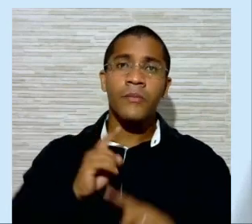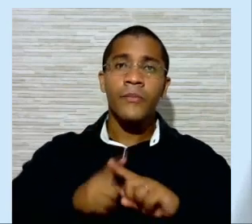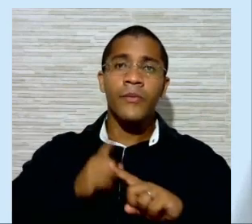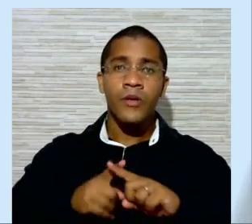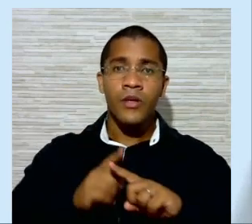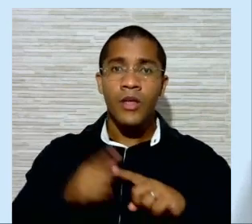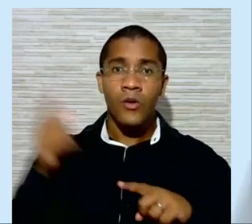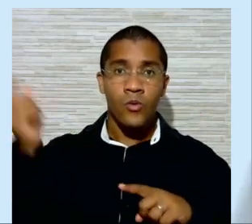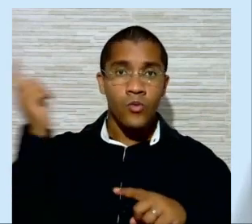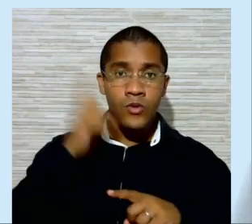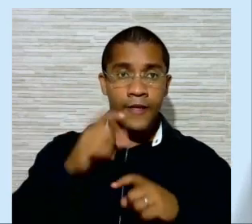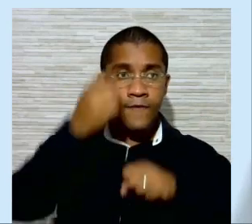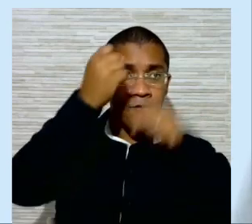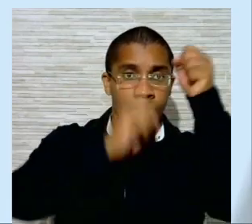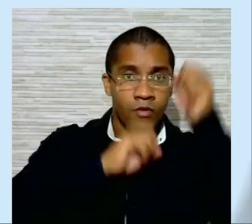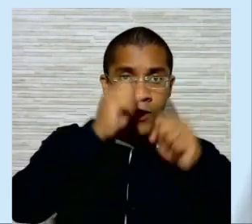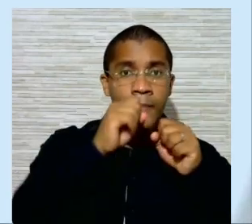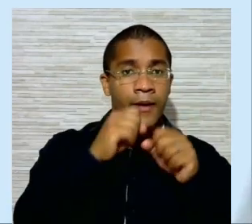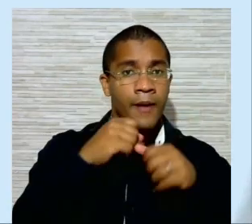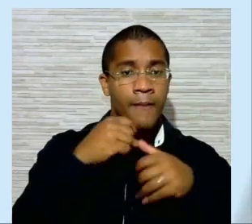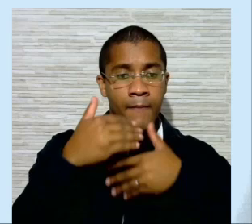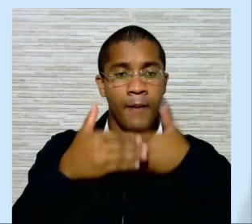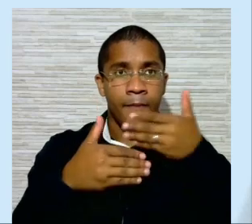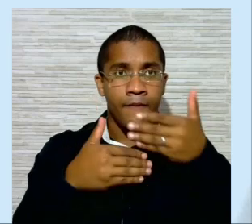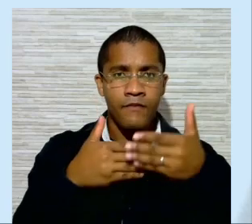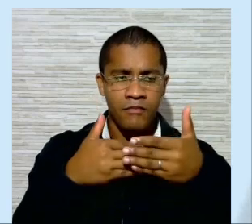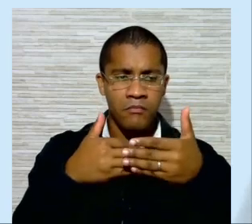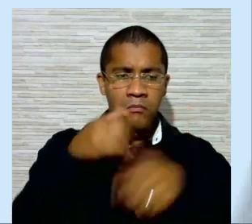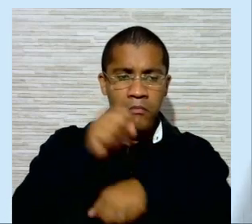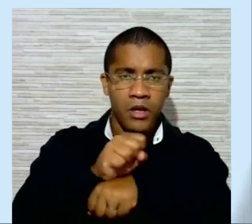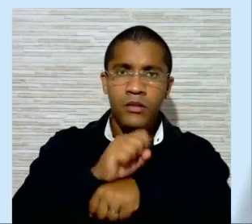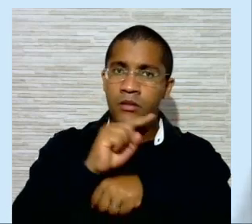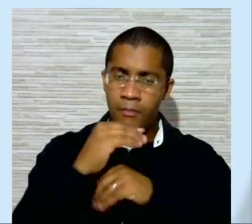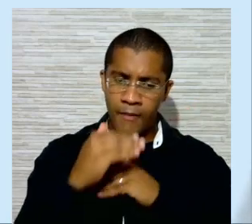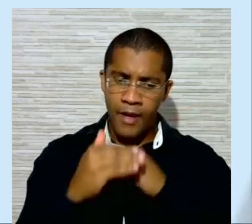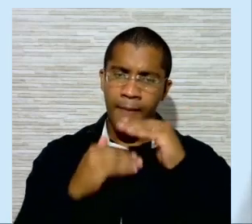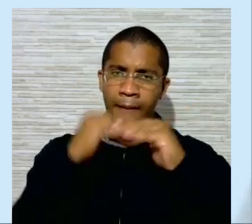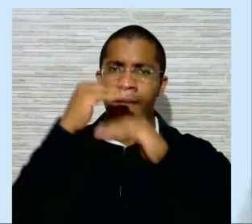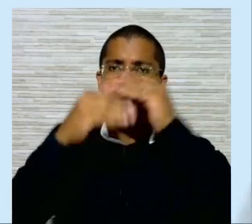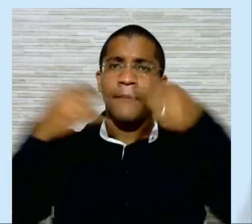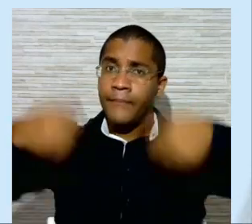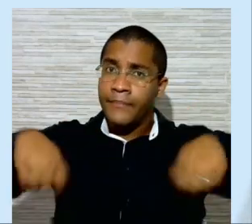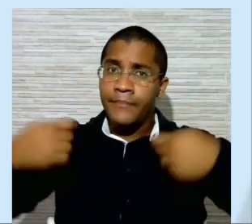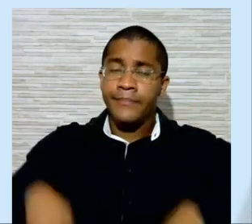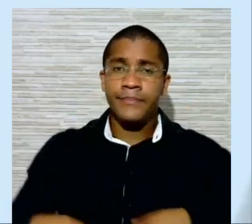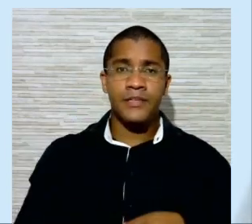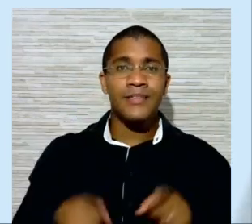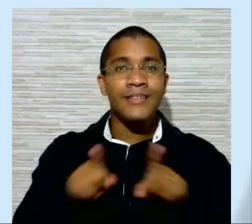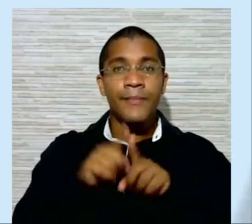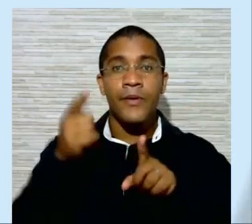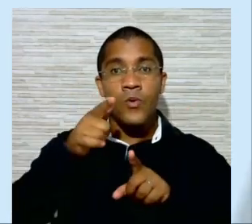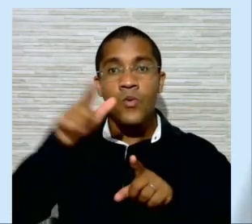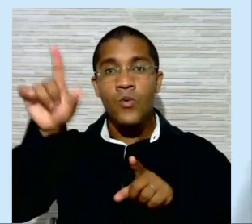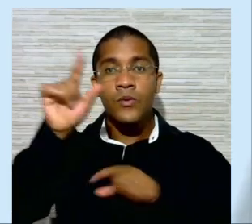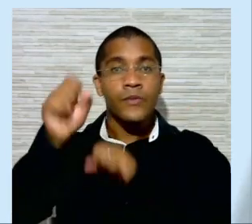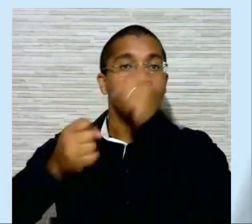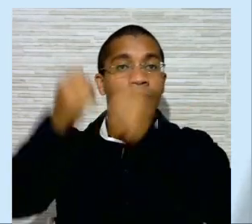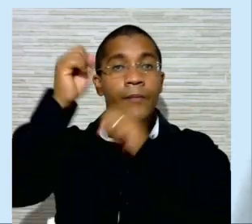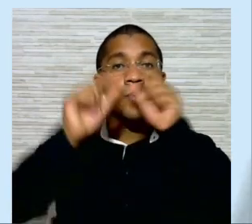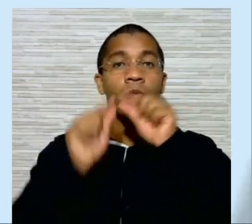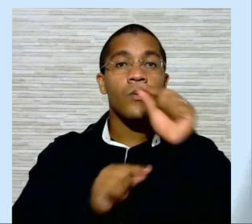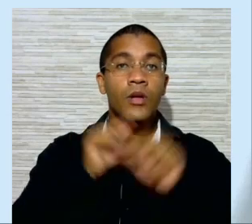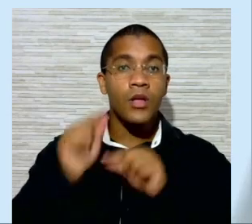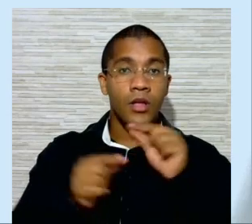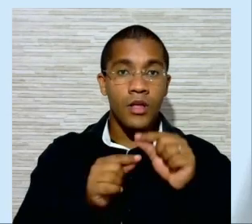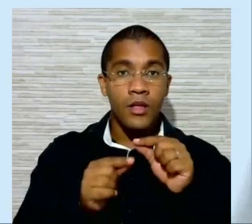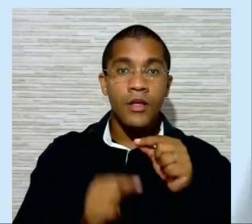que essa indústria precise cada vez mais evoluir. Então, gente, a próxima indústria que a gente vai observar vai